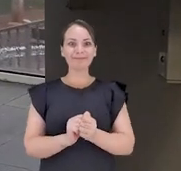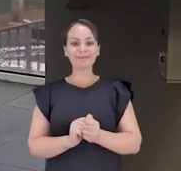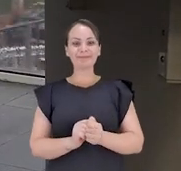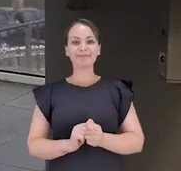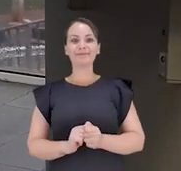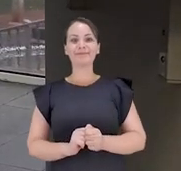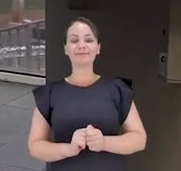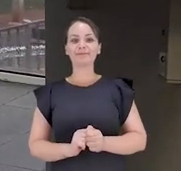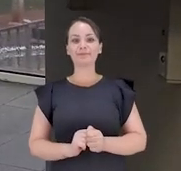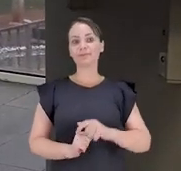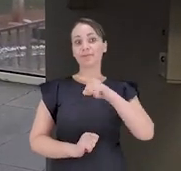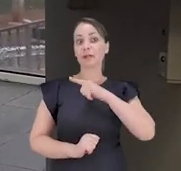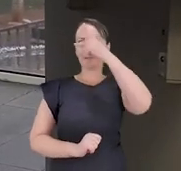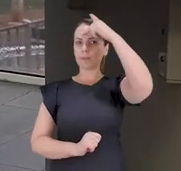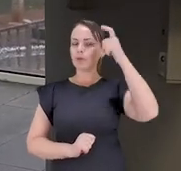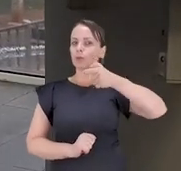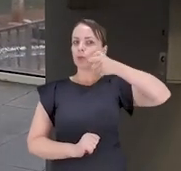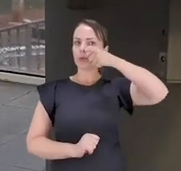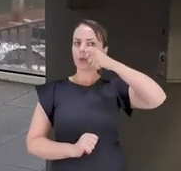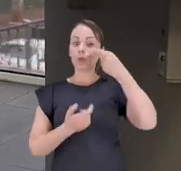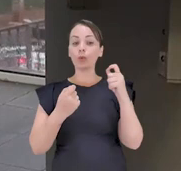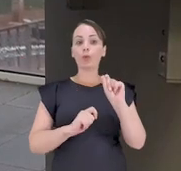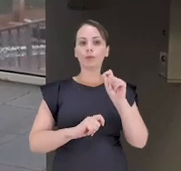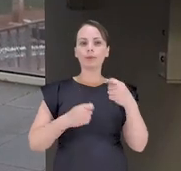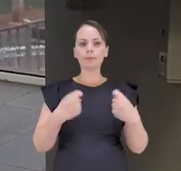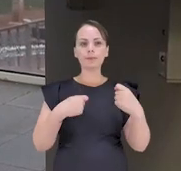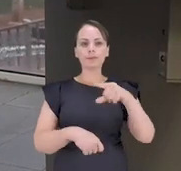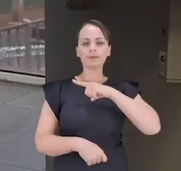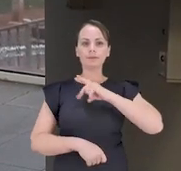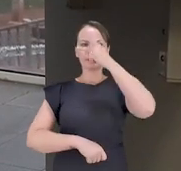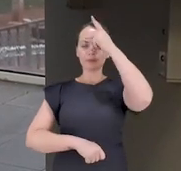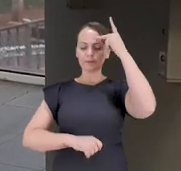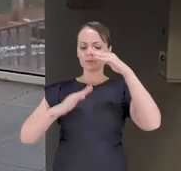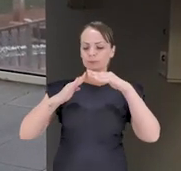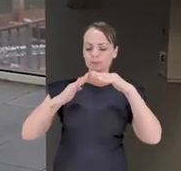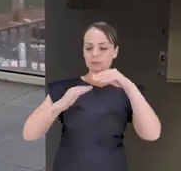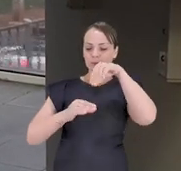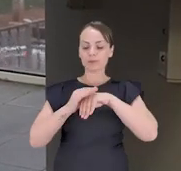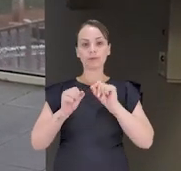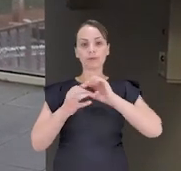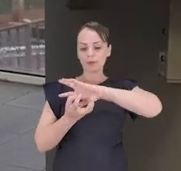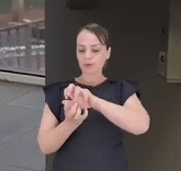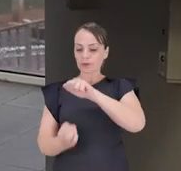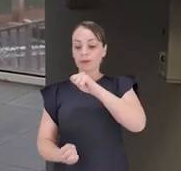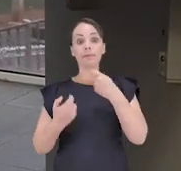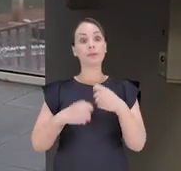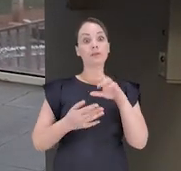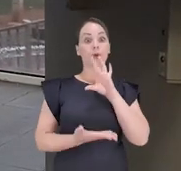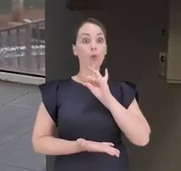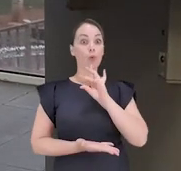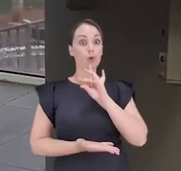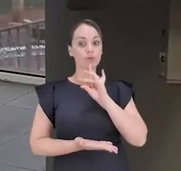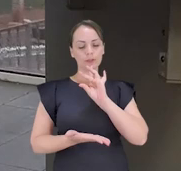Então, para quem está nos acompanhando, o que, que as pessoas precisam ter em casa para fazer um slime? Olha, a gente precisa de cola,